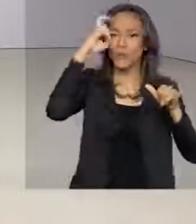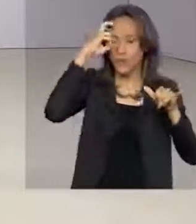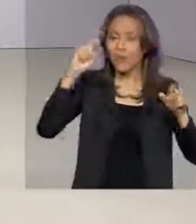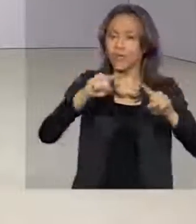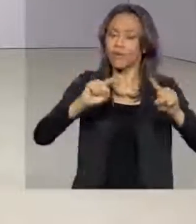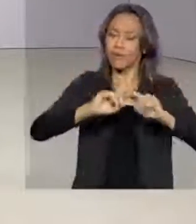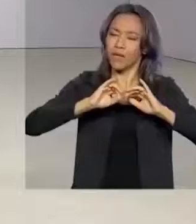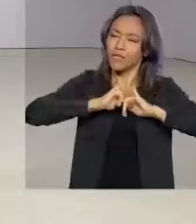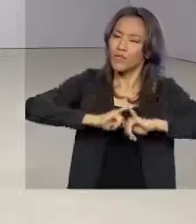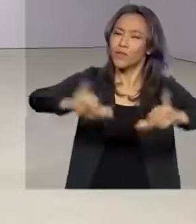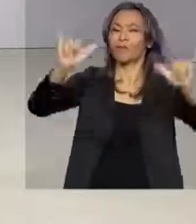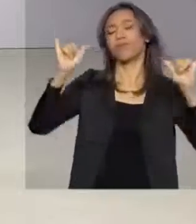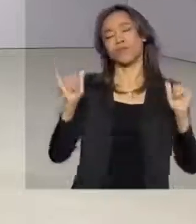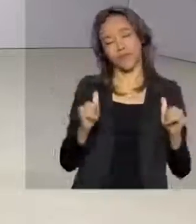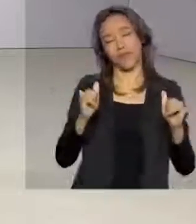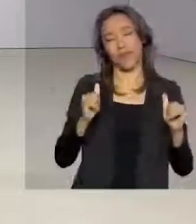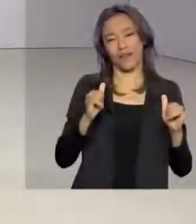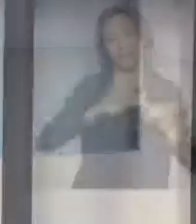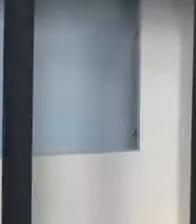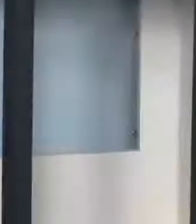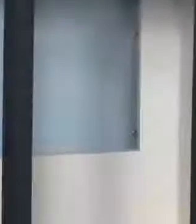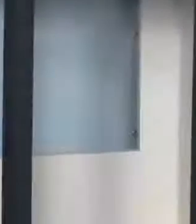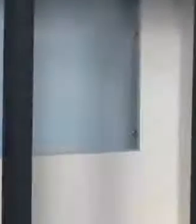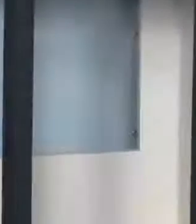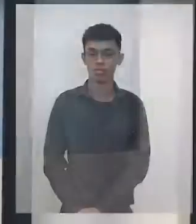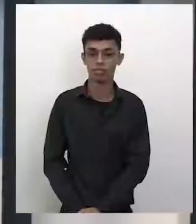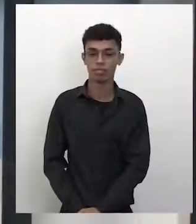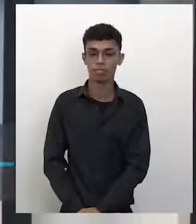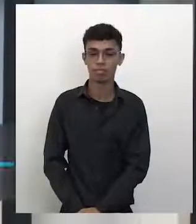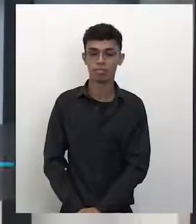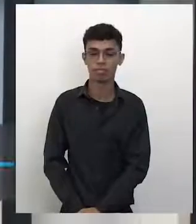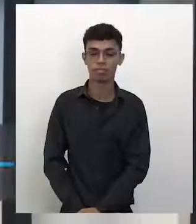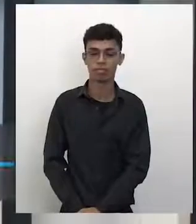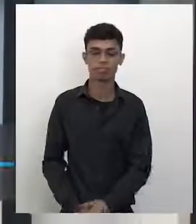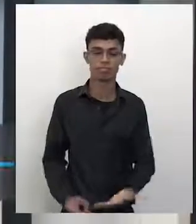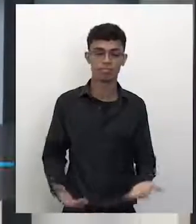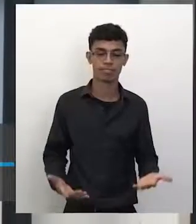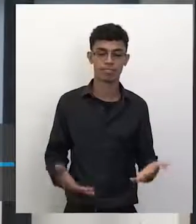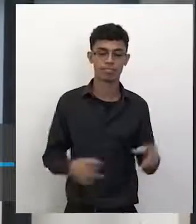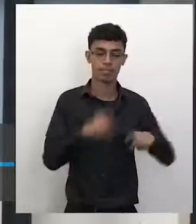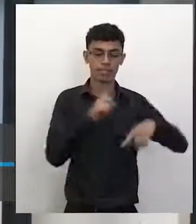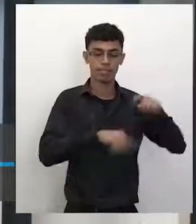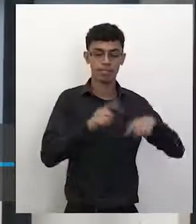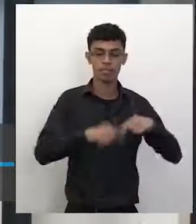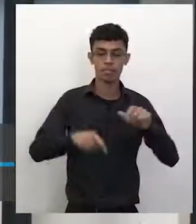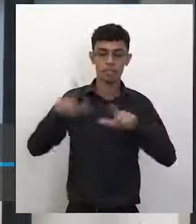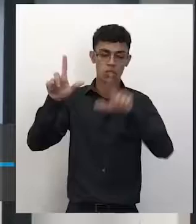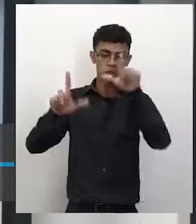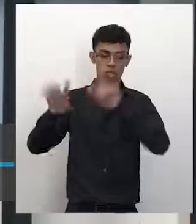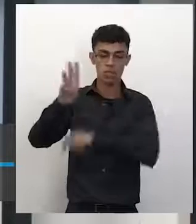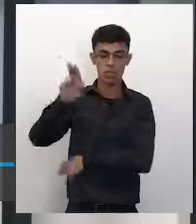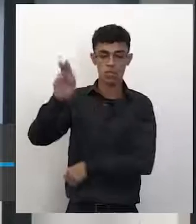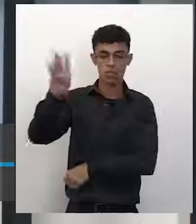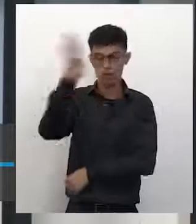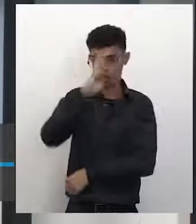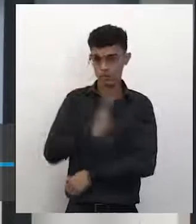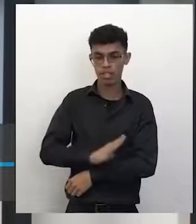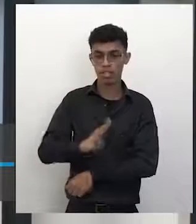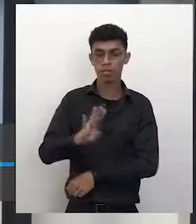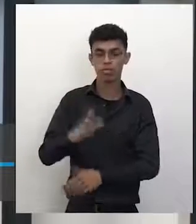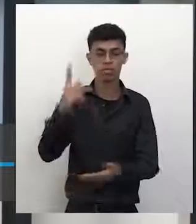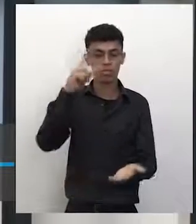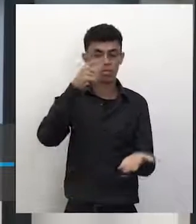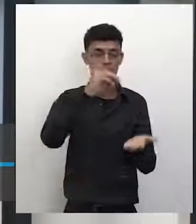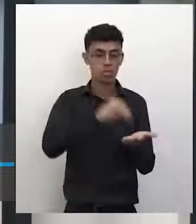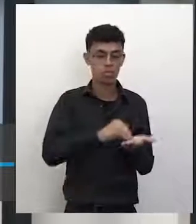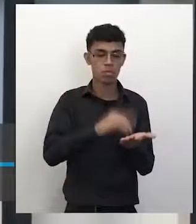reforçar a imagem culturalmente diversificada do Brasil. Tá aí, turma, uma matéria da TV Brasil confirmando que é